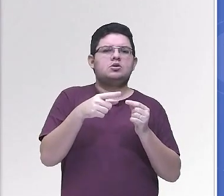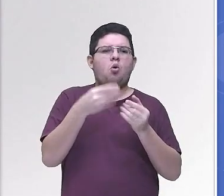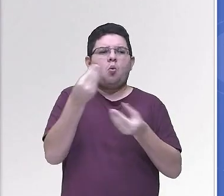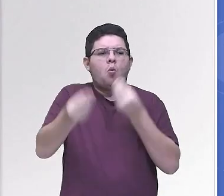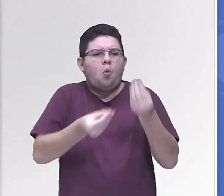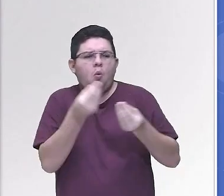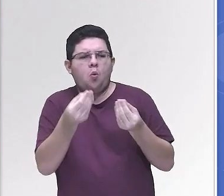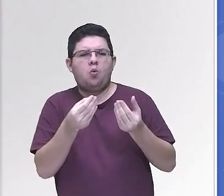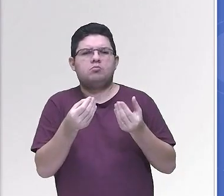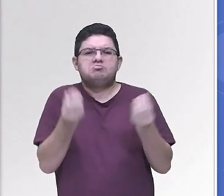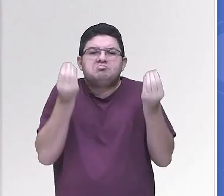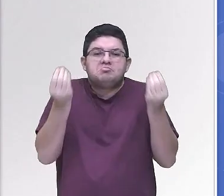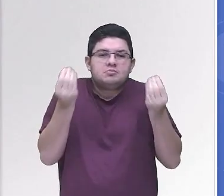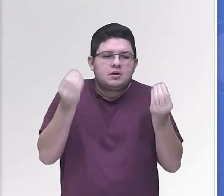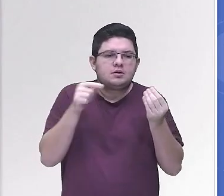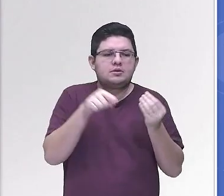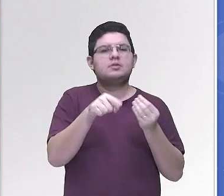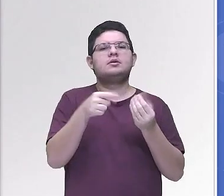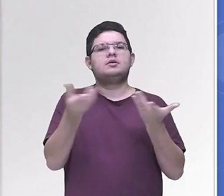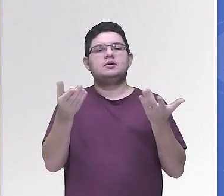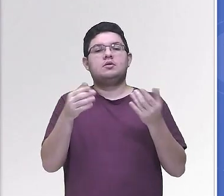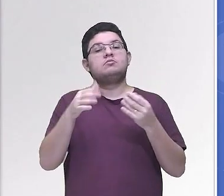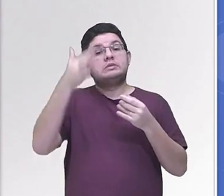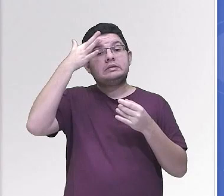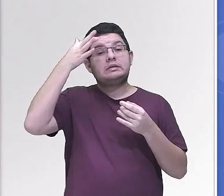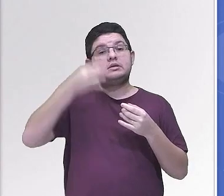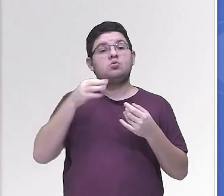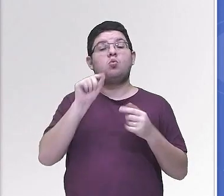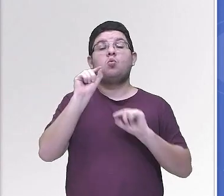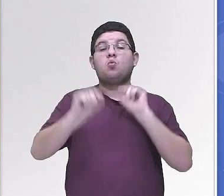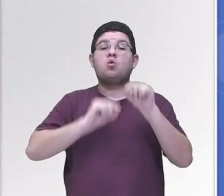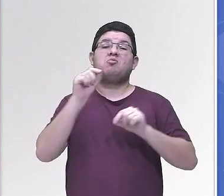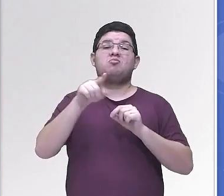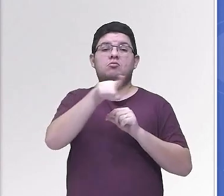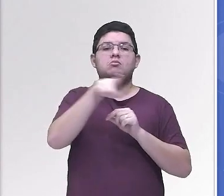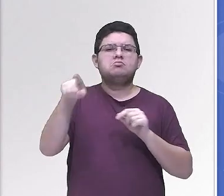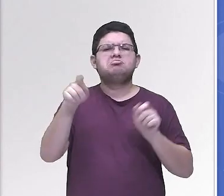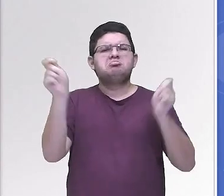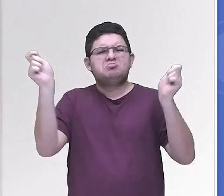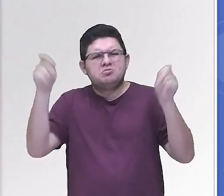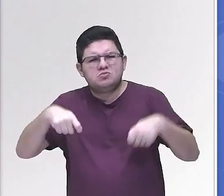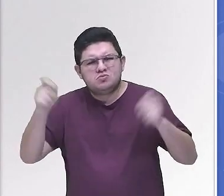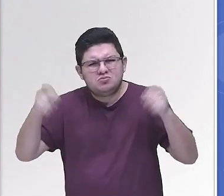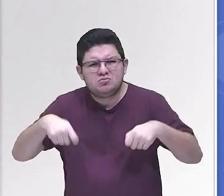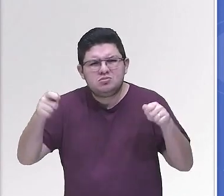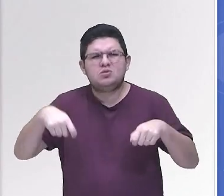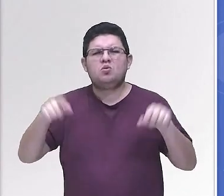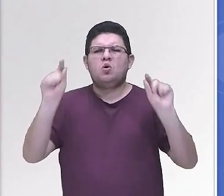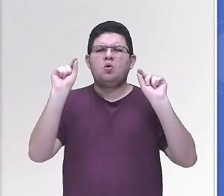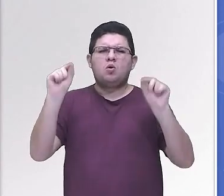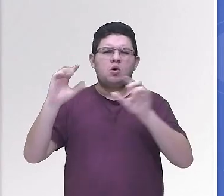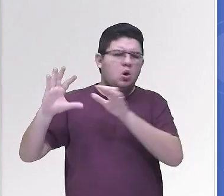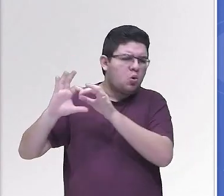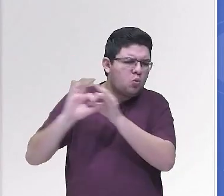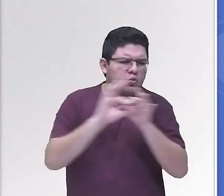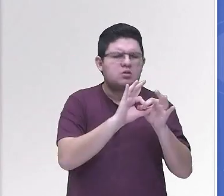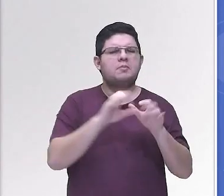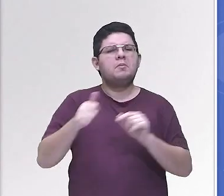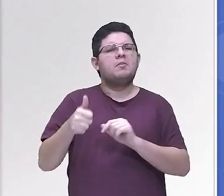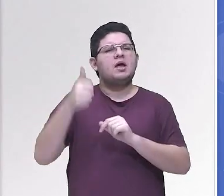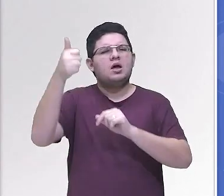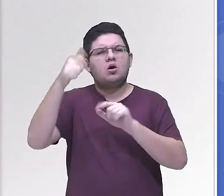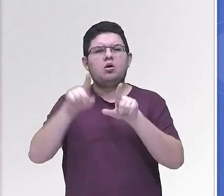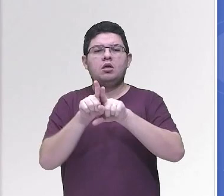coisa, vocês podem ter certeza absoluta que vocês vão ter um contexto muito maior, um leque muito maior,